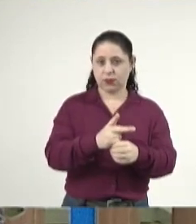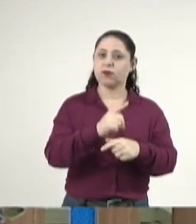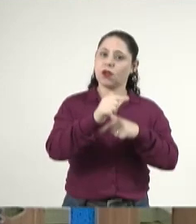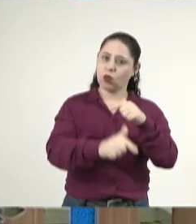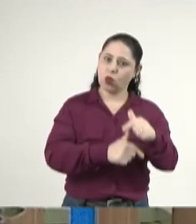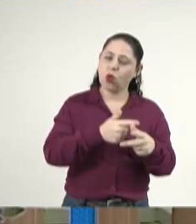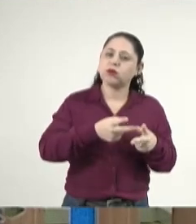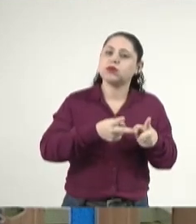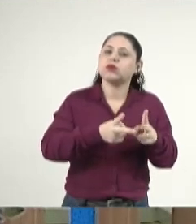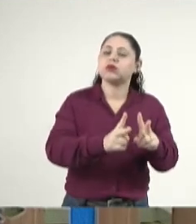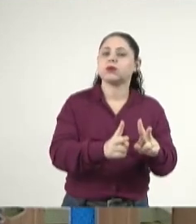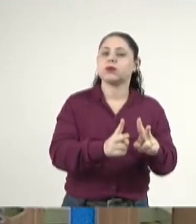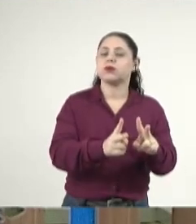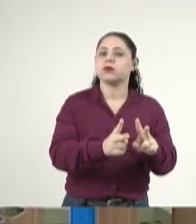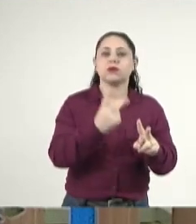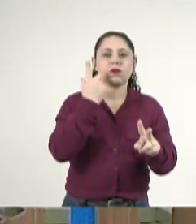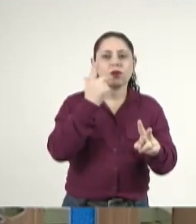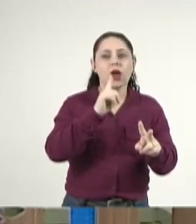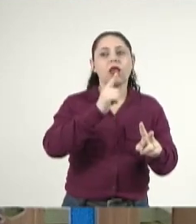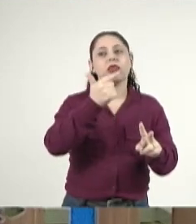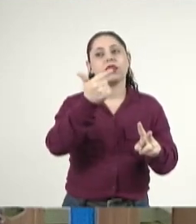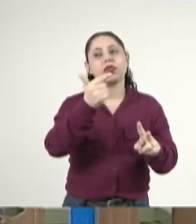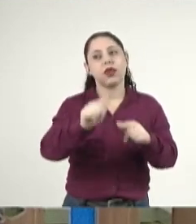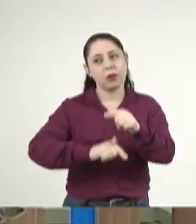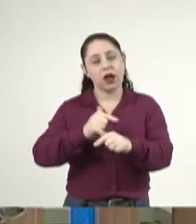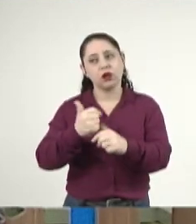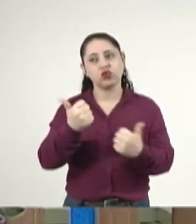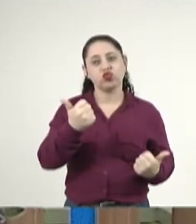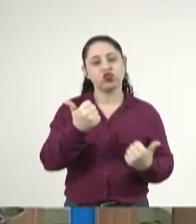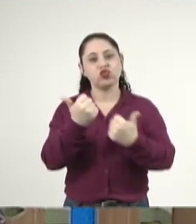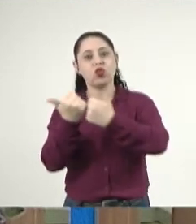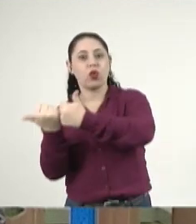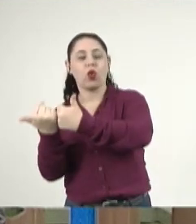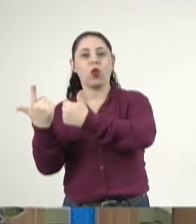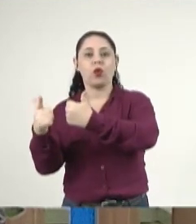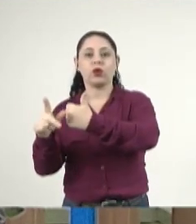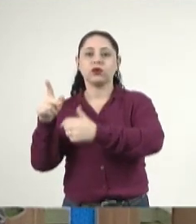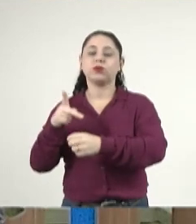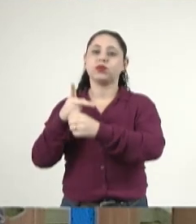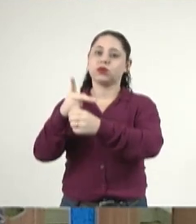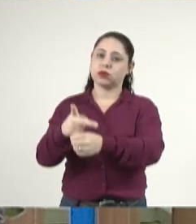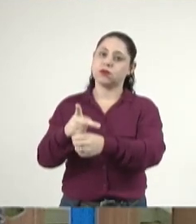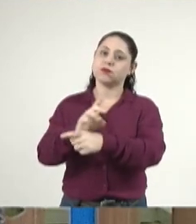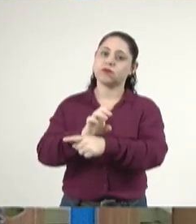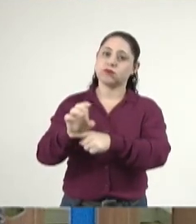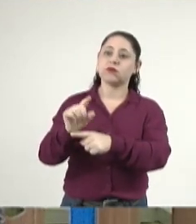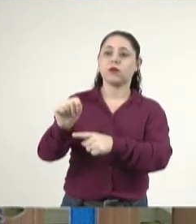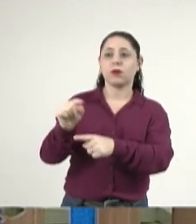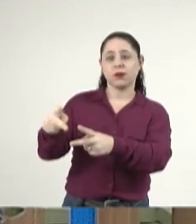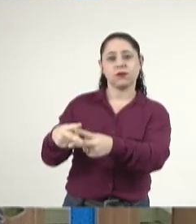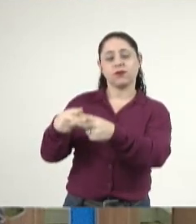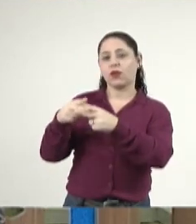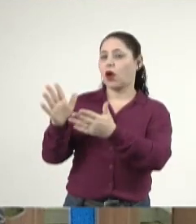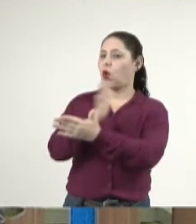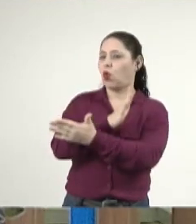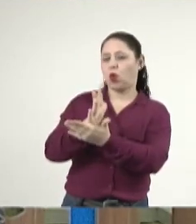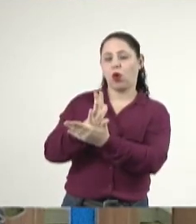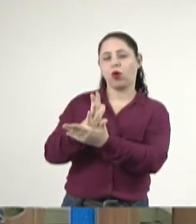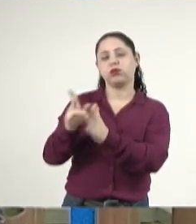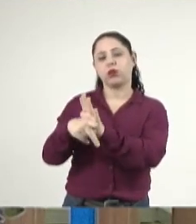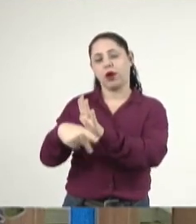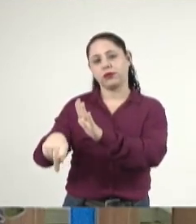suas atividades habituais, atuar em substituição a um outro procurador do Estado que esteja em algum tipo